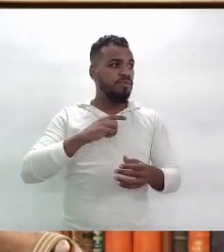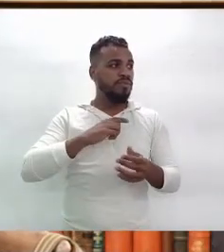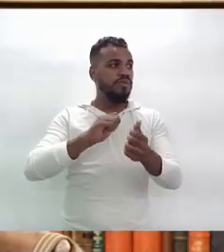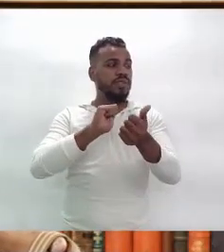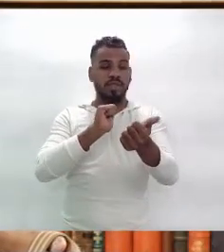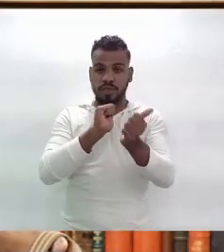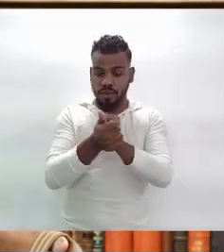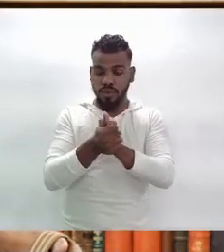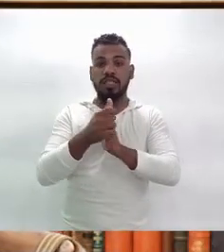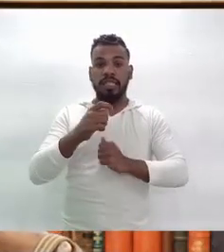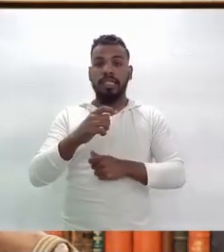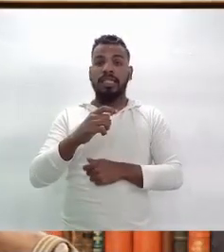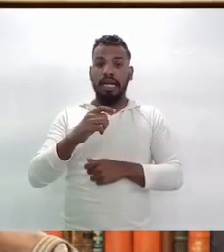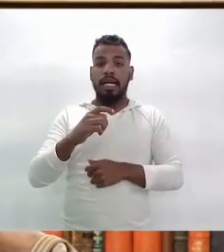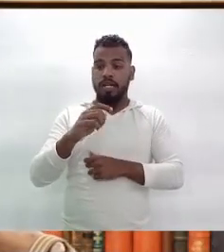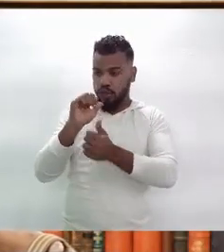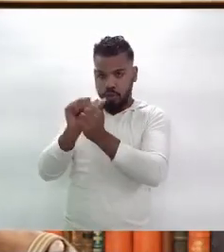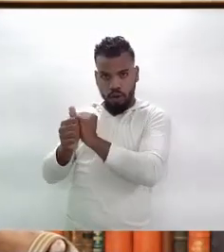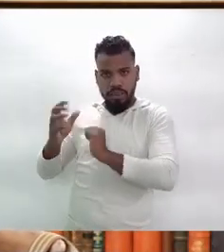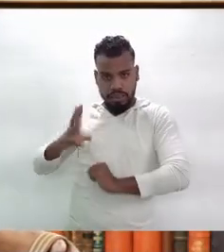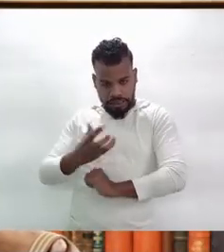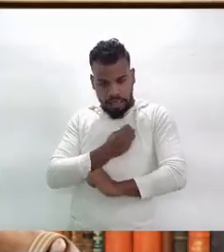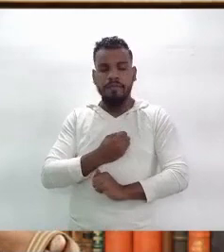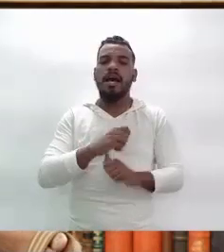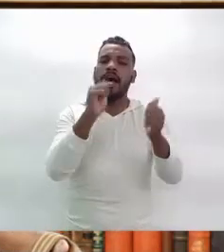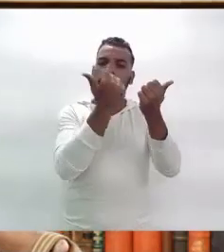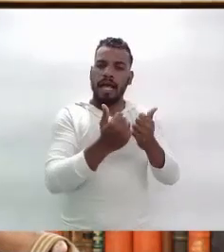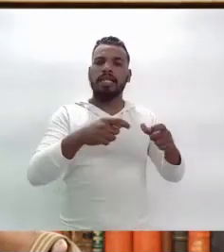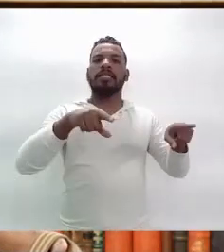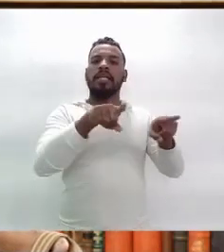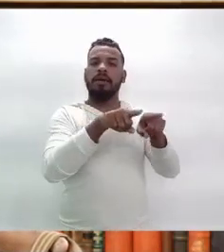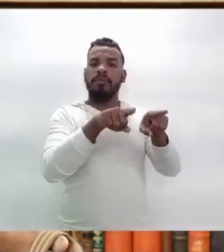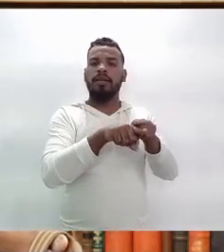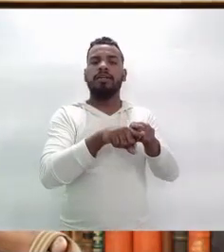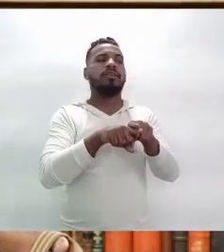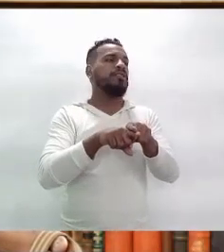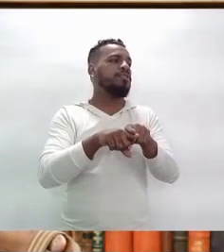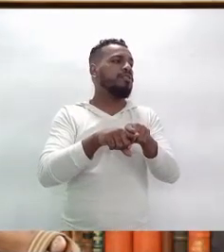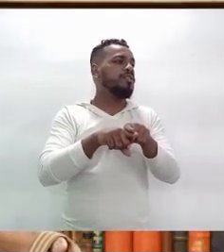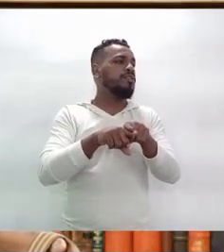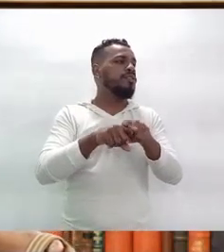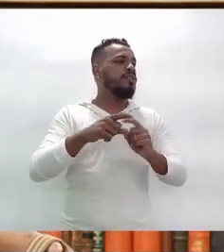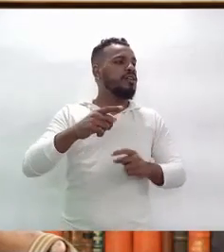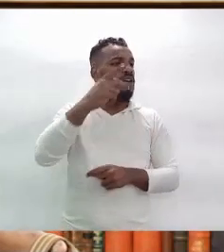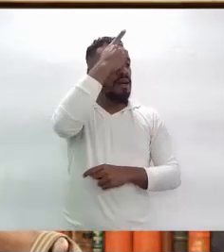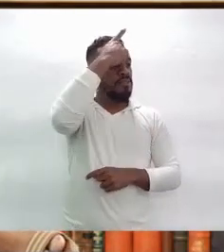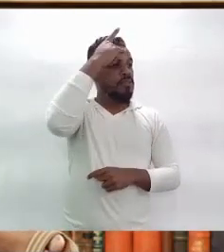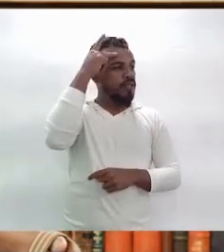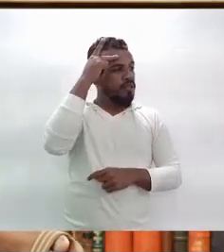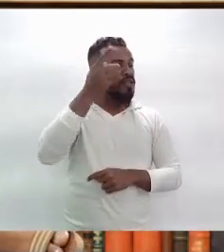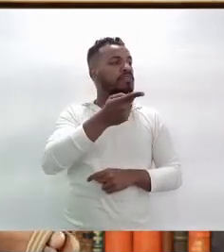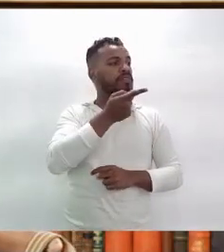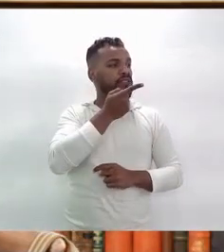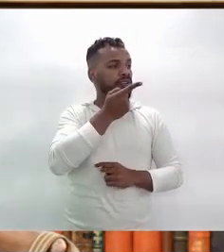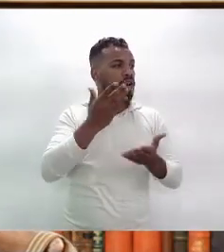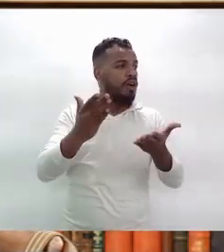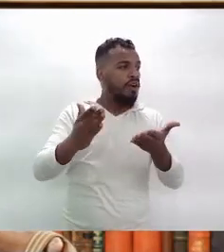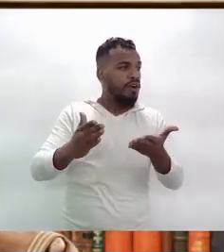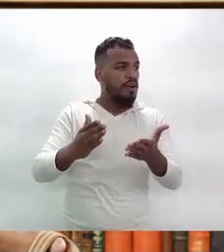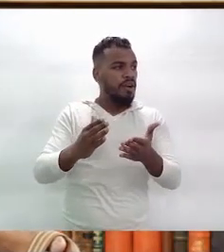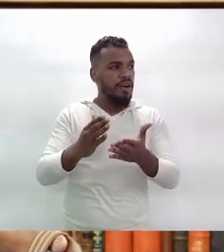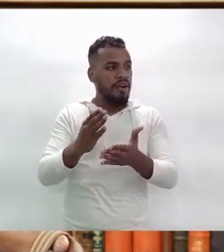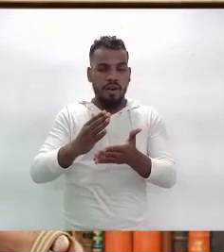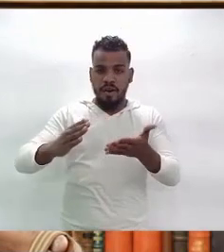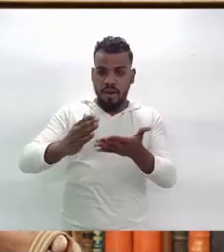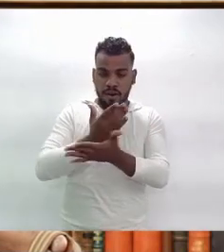a arte salva vidas. Eu escutei uma pessoa querida falar uma coisa essa semana dizendo assim,